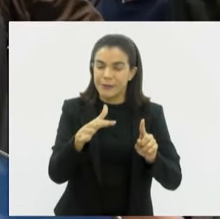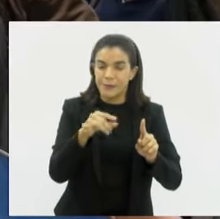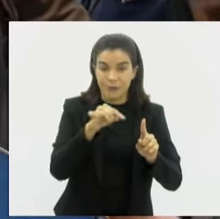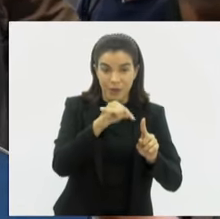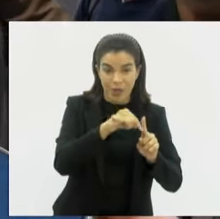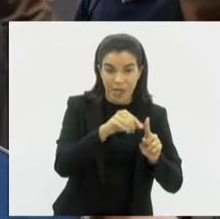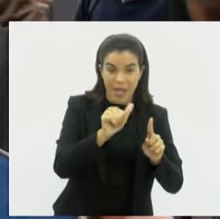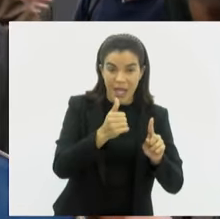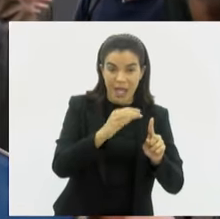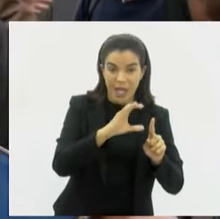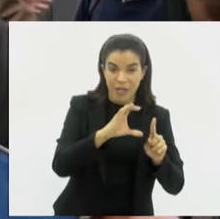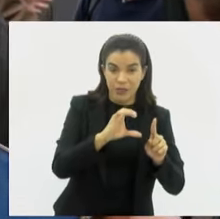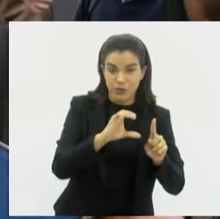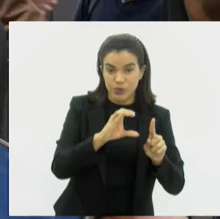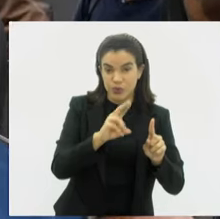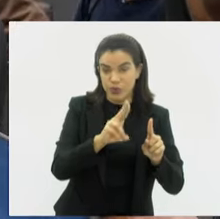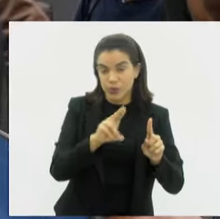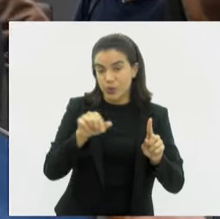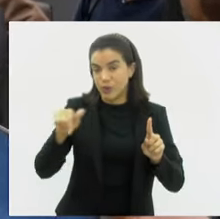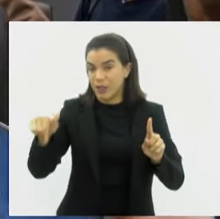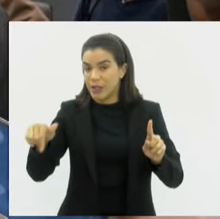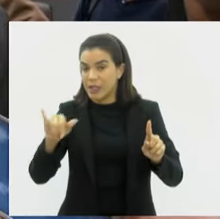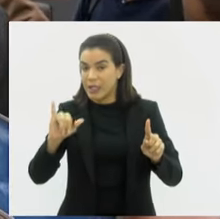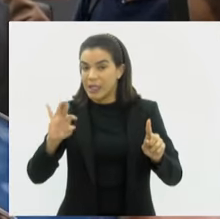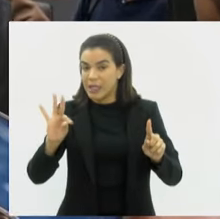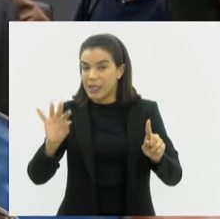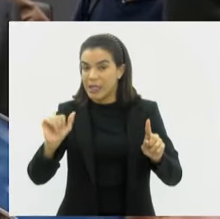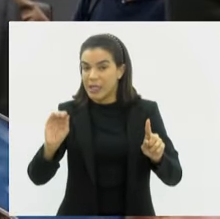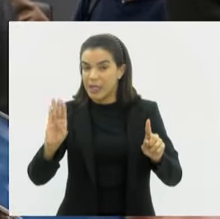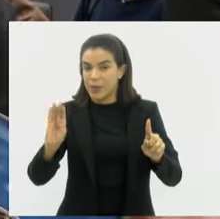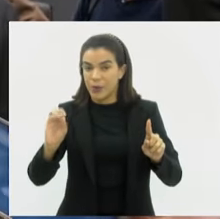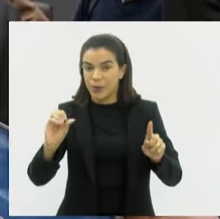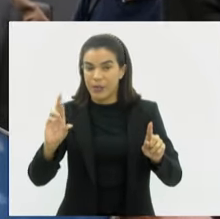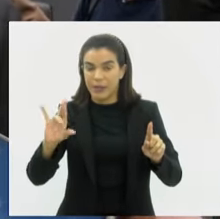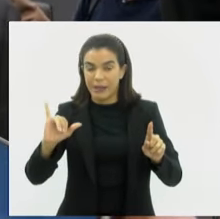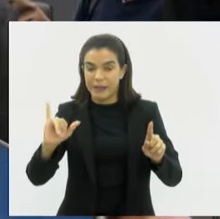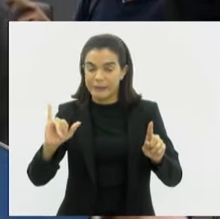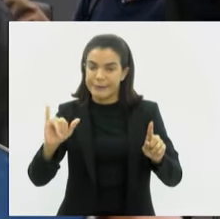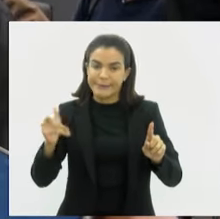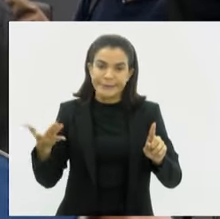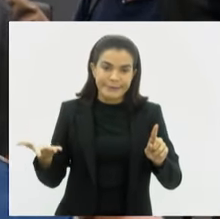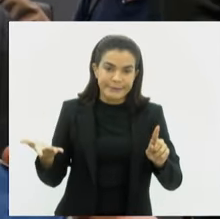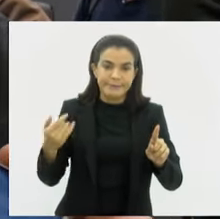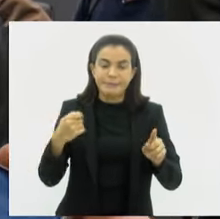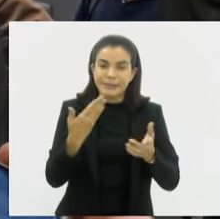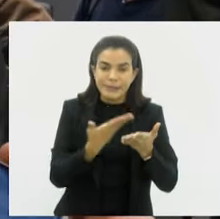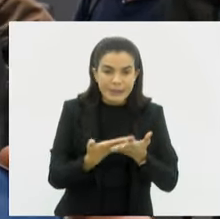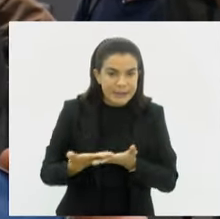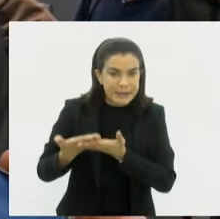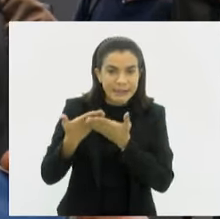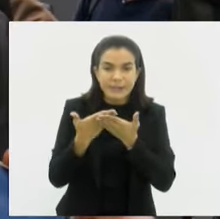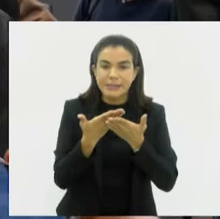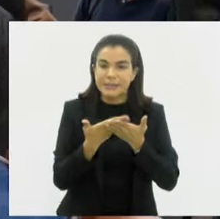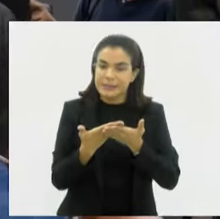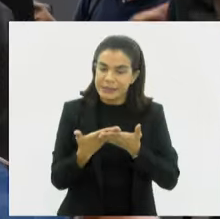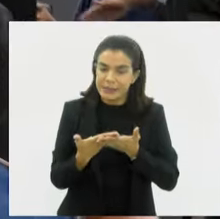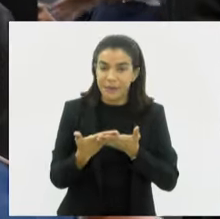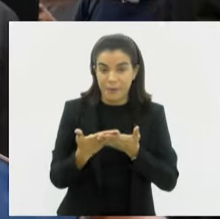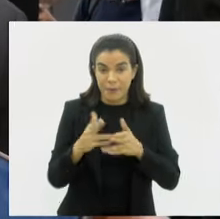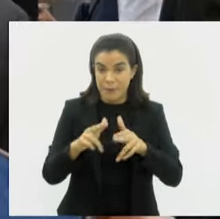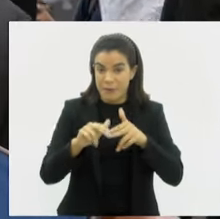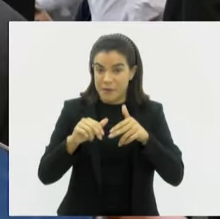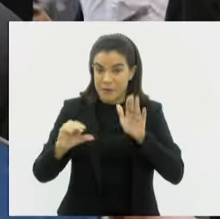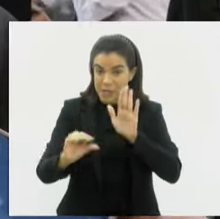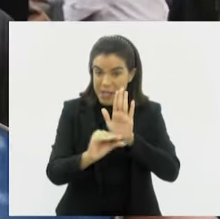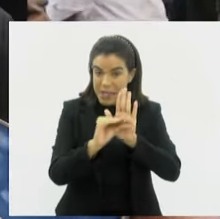ligando o Açu ao Compérnia e Itaboraí. Mas isso é uma hipótese, você tem que fazer estudos. Por isso que essas emendas são